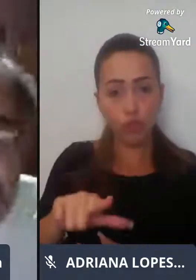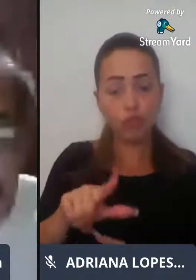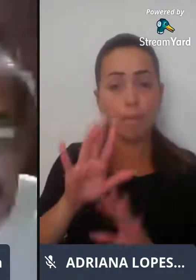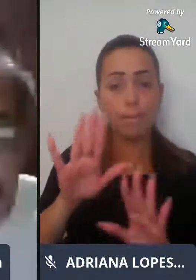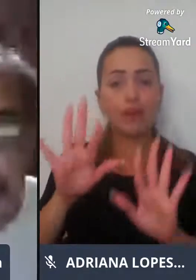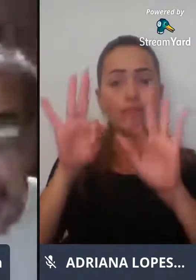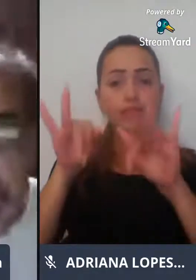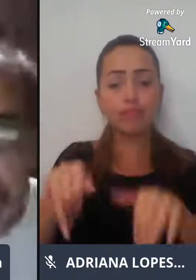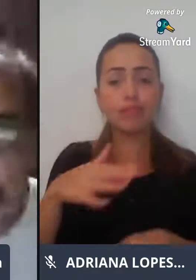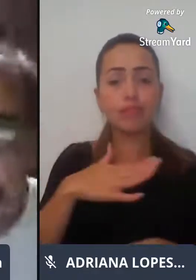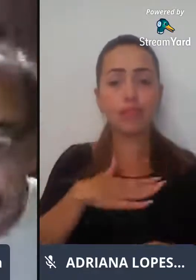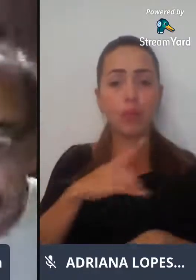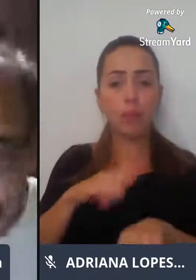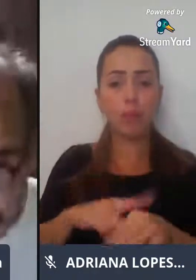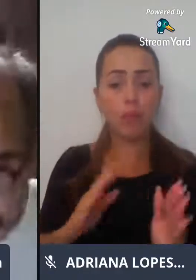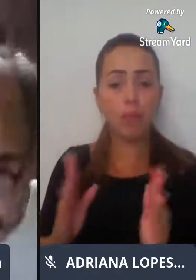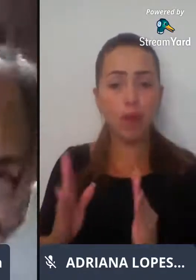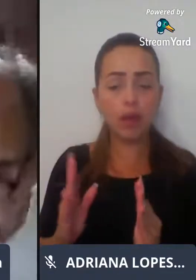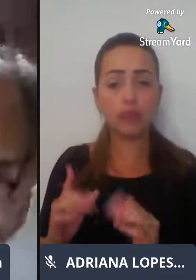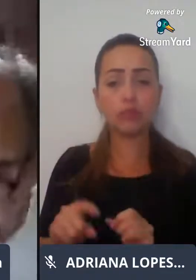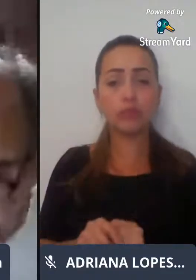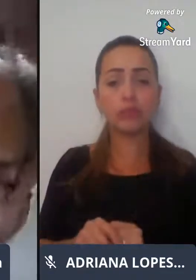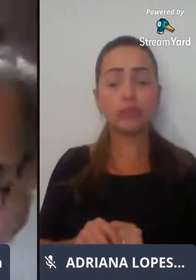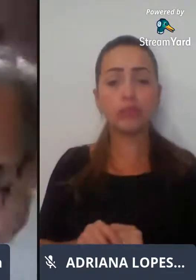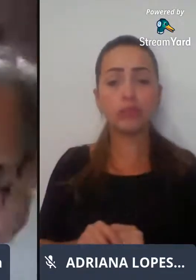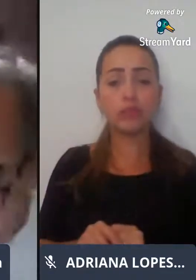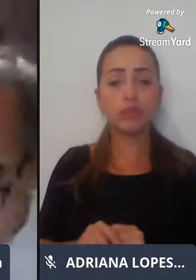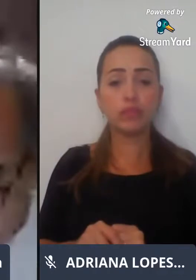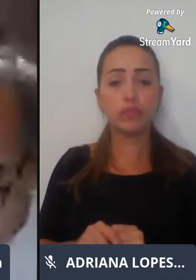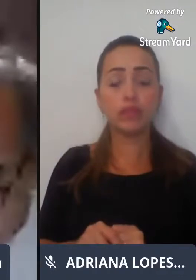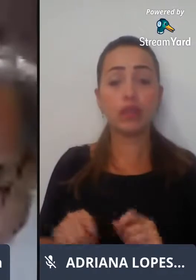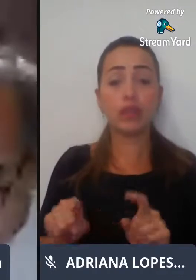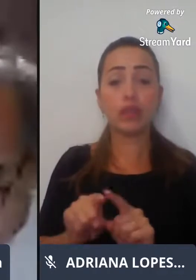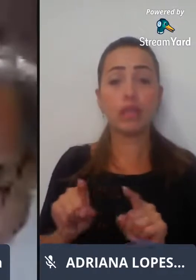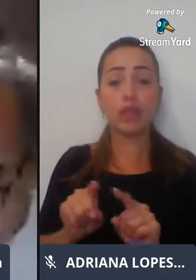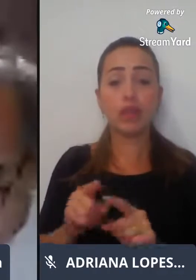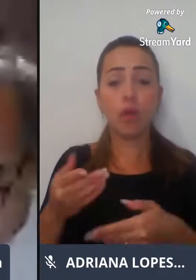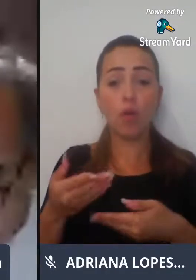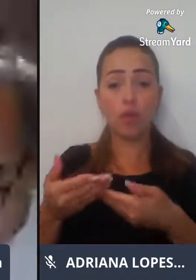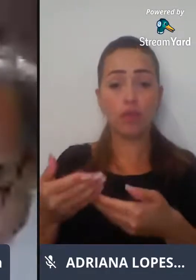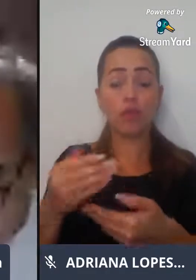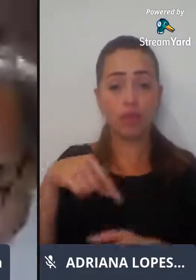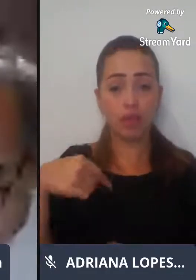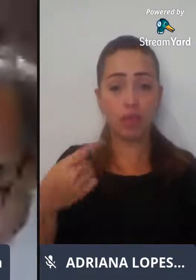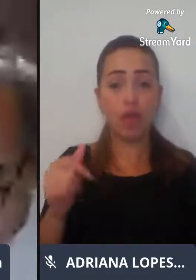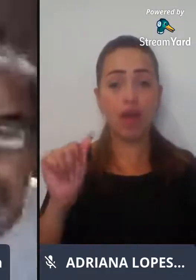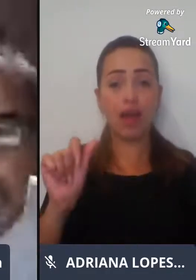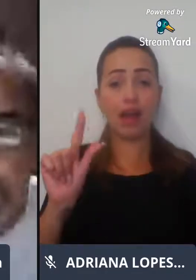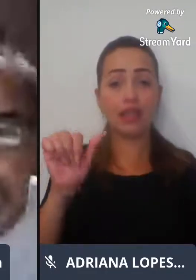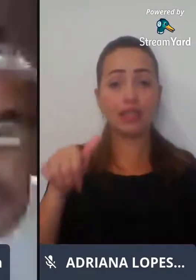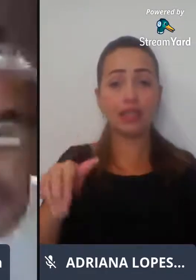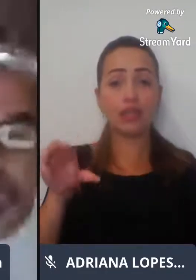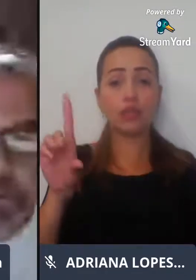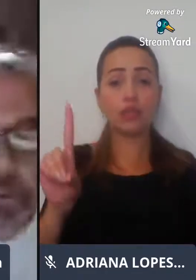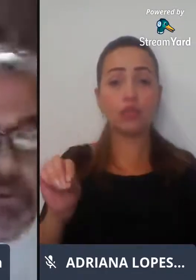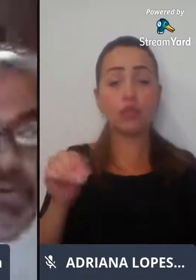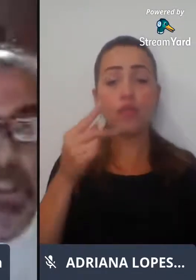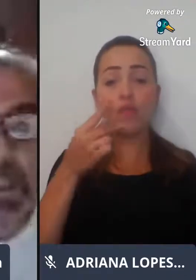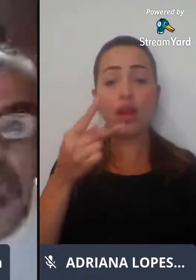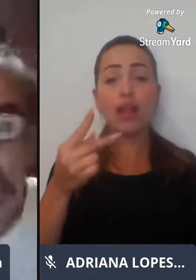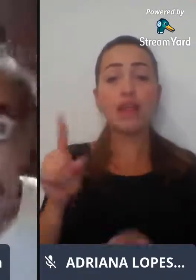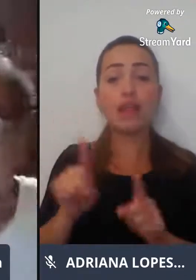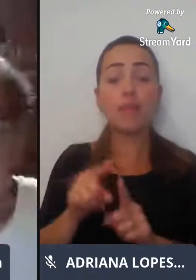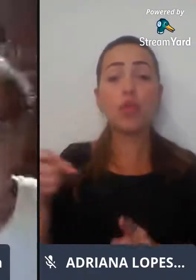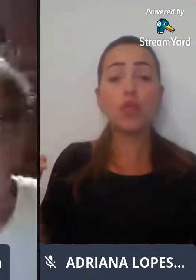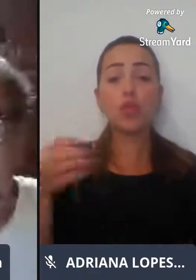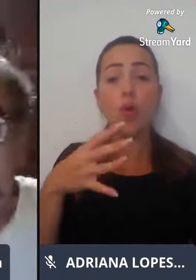essa parte, inclusive convidando o Alessandro depois a comentar sobre a nova categoria de vídeos, que eu